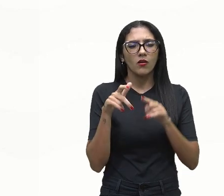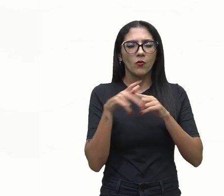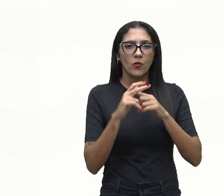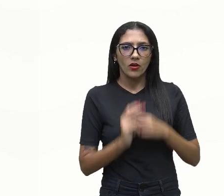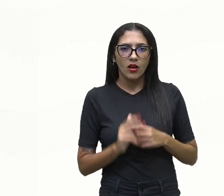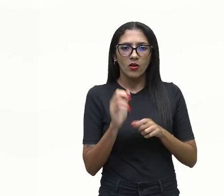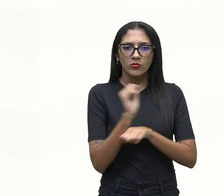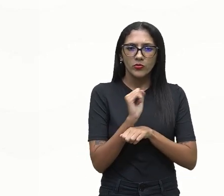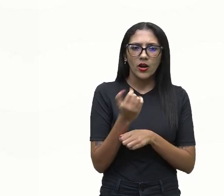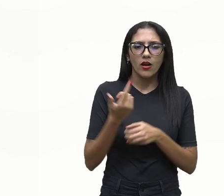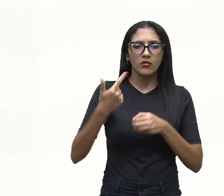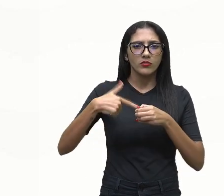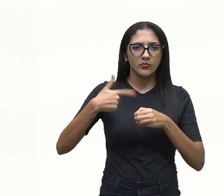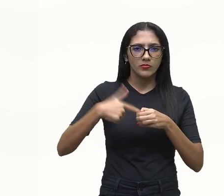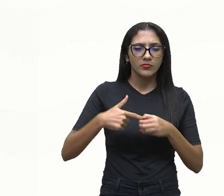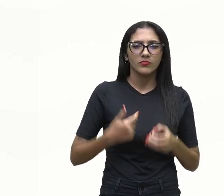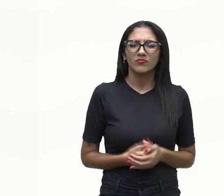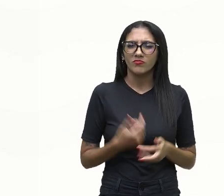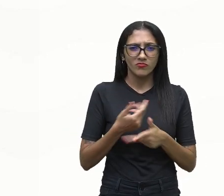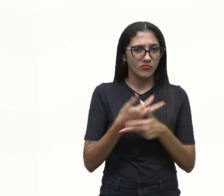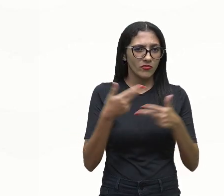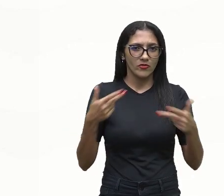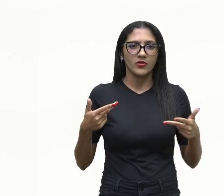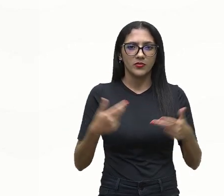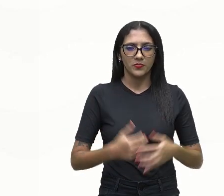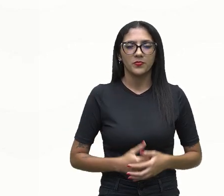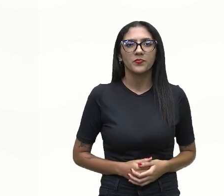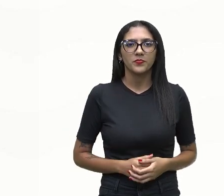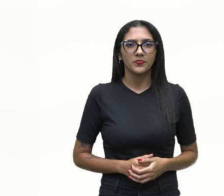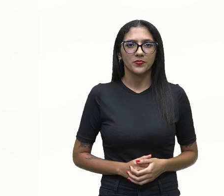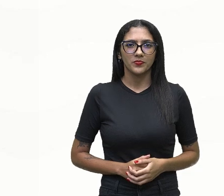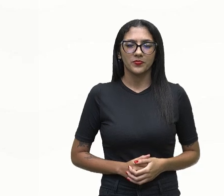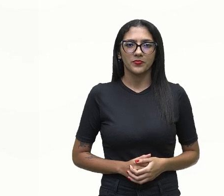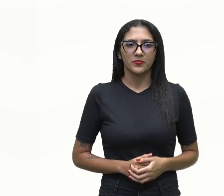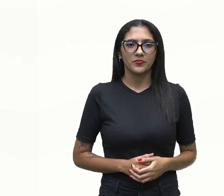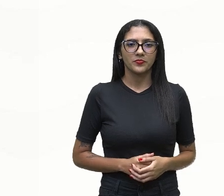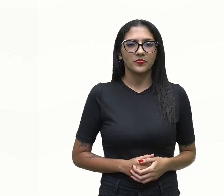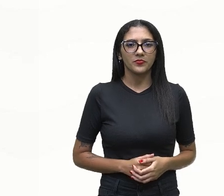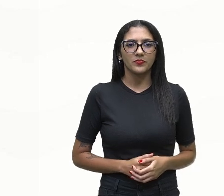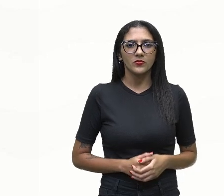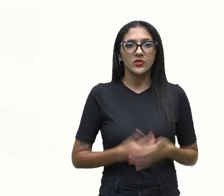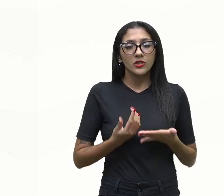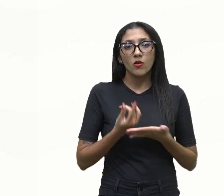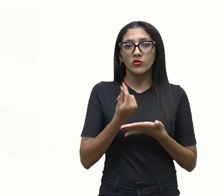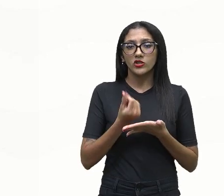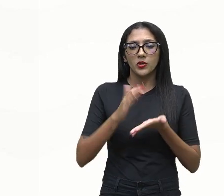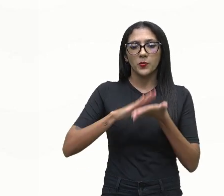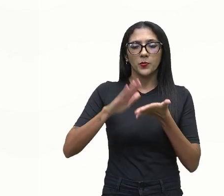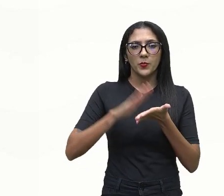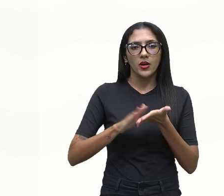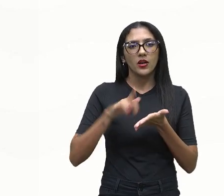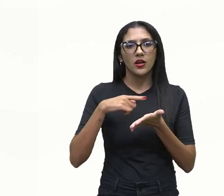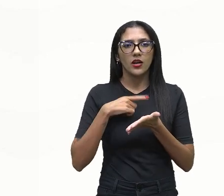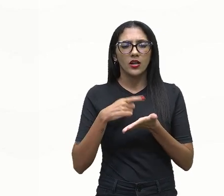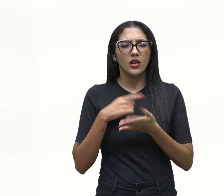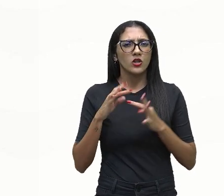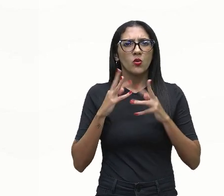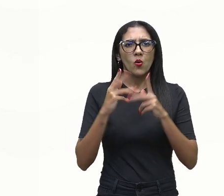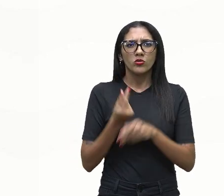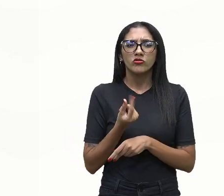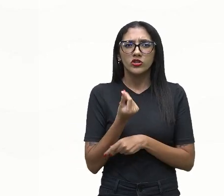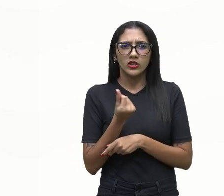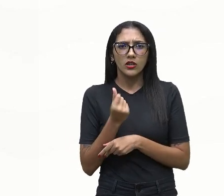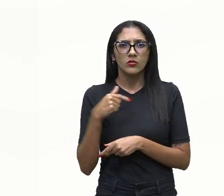carro, combustível, entre outros. Então, as despesas são os gastos que você